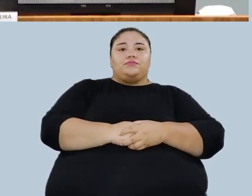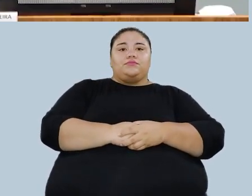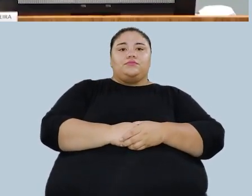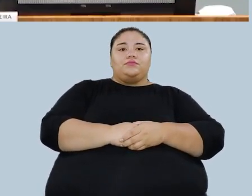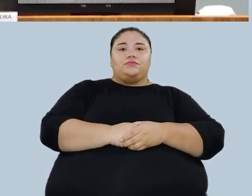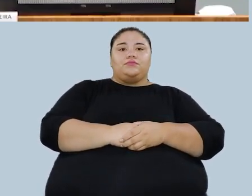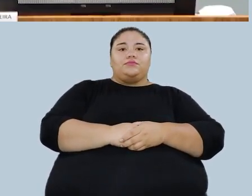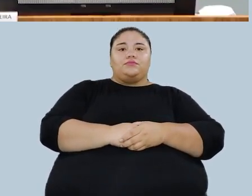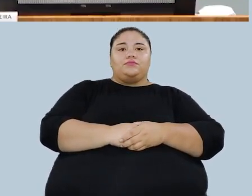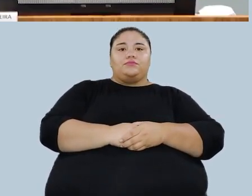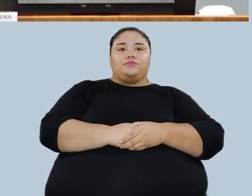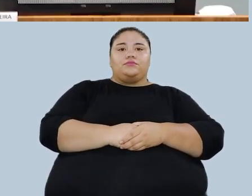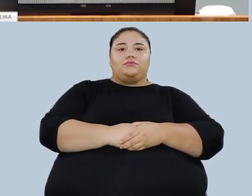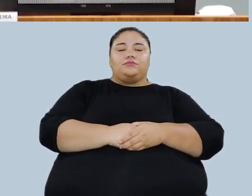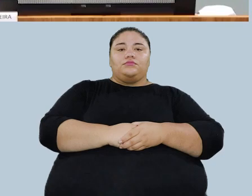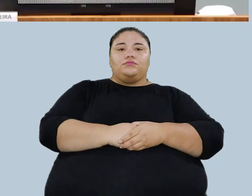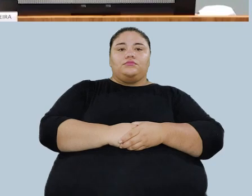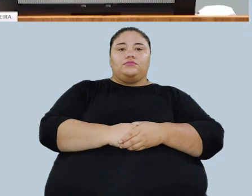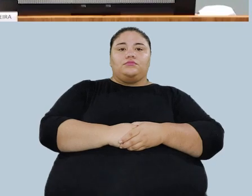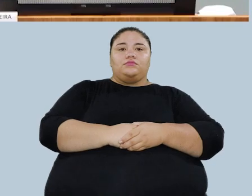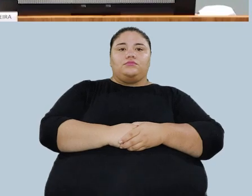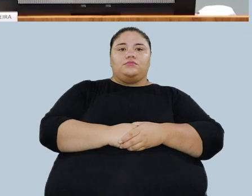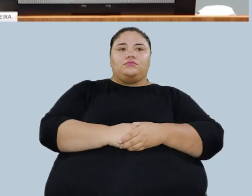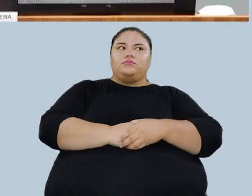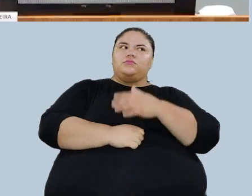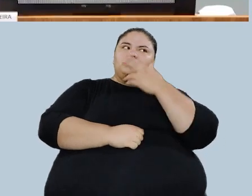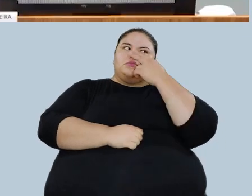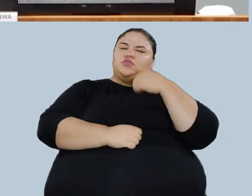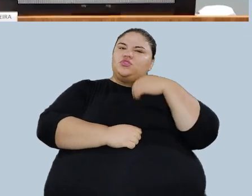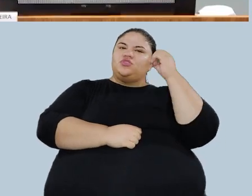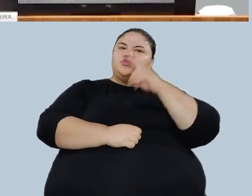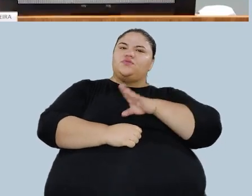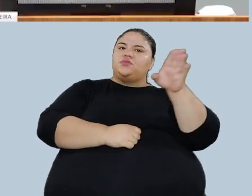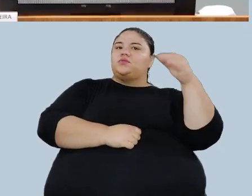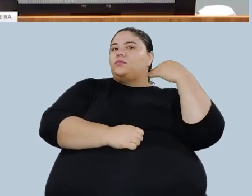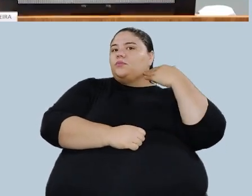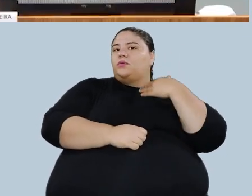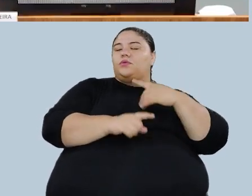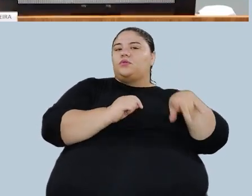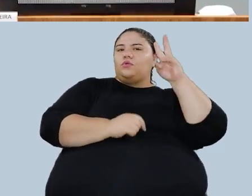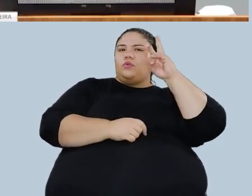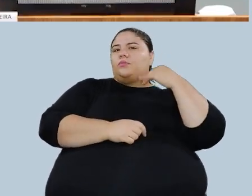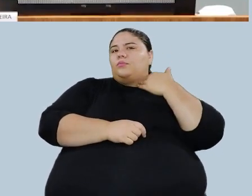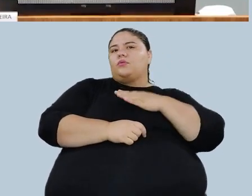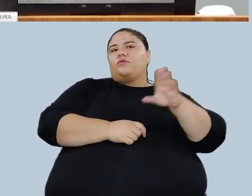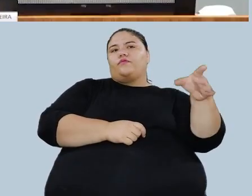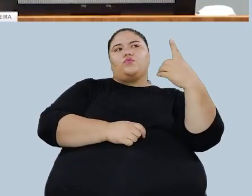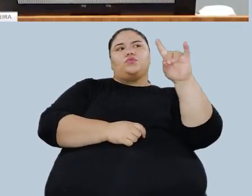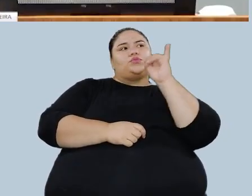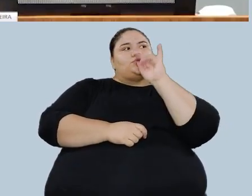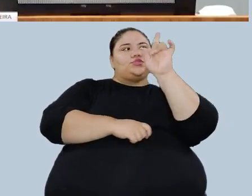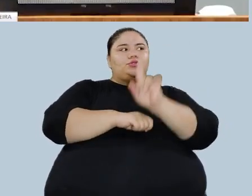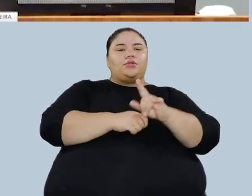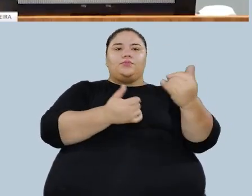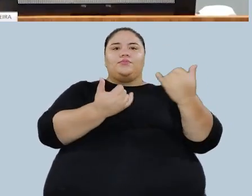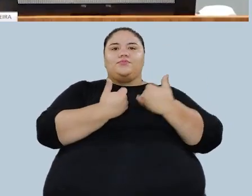Eu acho que eu nunca... Acho que... Cadê? Vou pouco à minha agência bancária, né? Mas eu acho que não lembro da vez que eu fui à minha agência bancária e o gerente